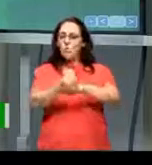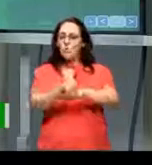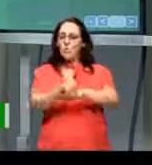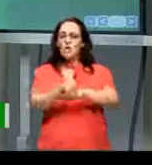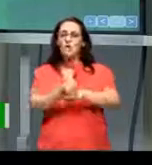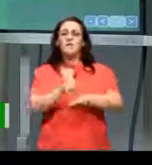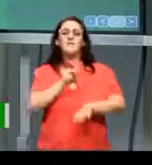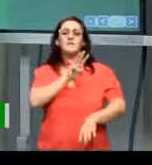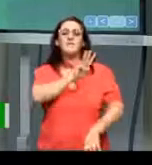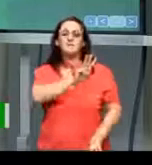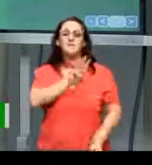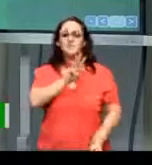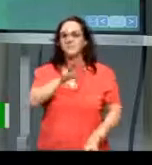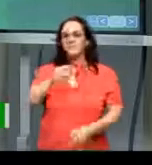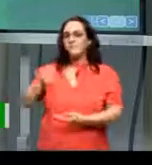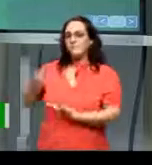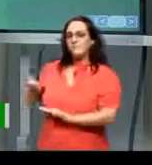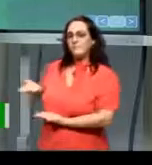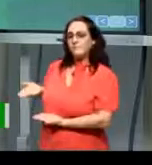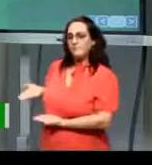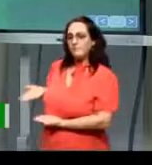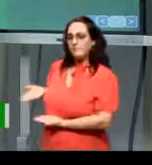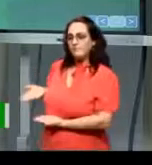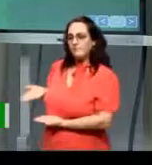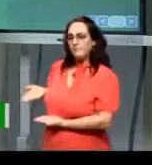nosso site